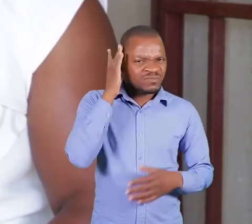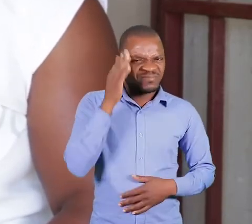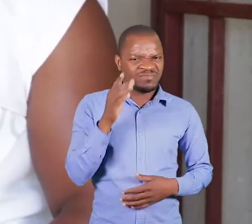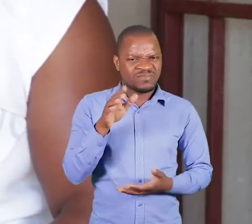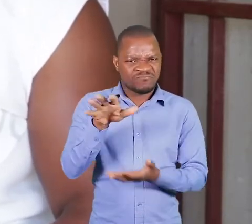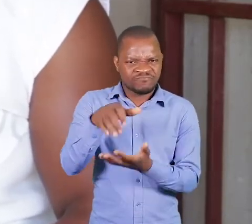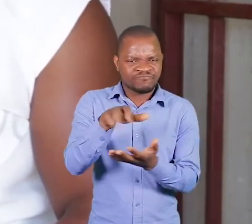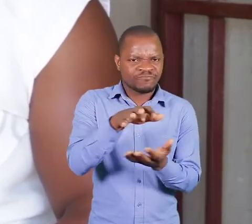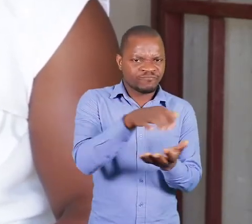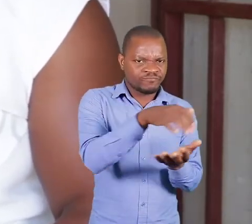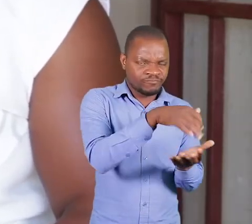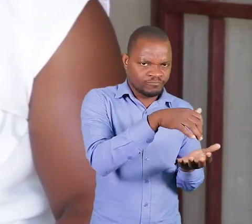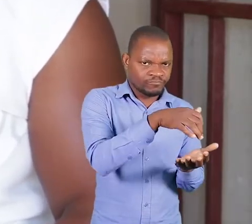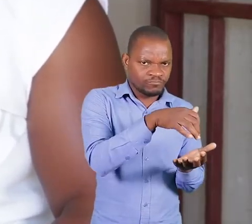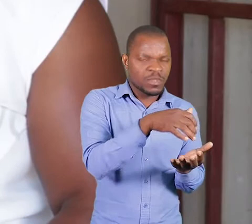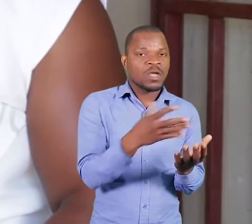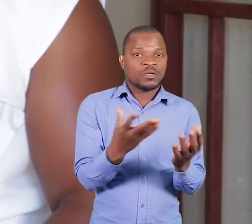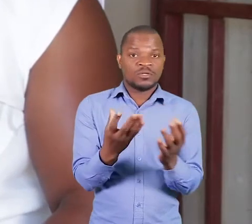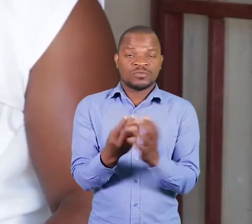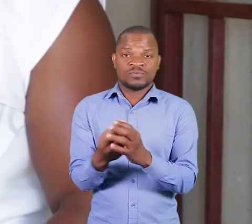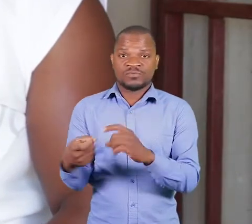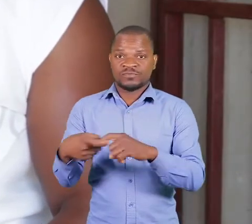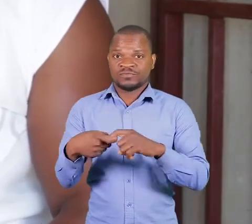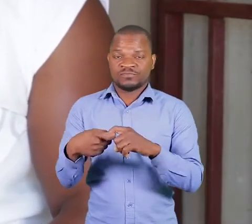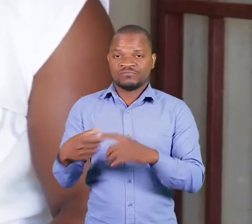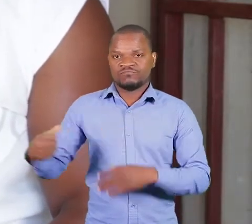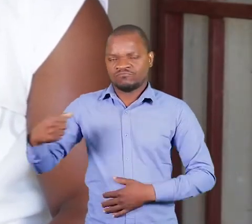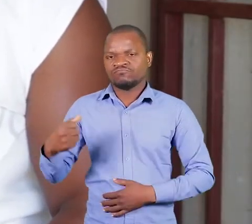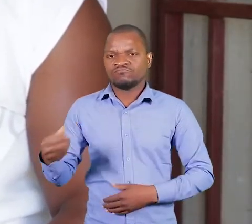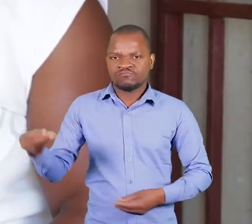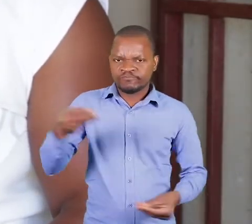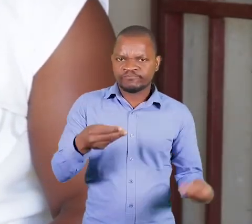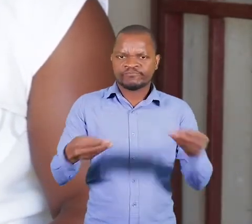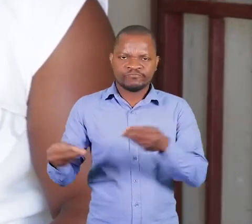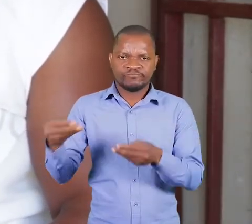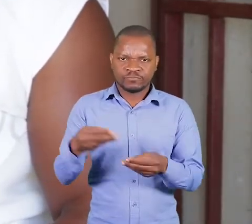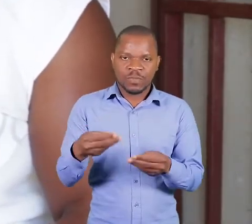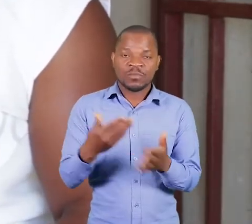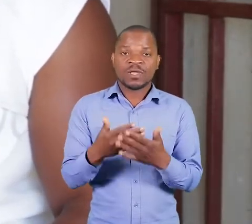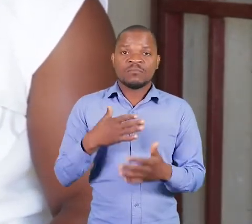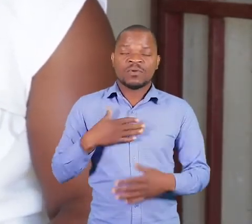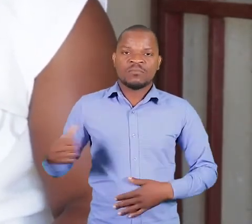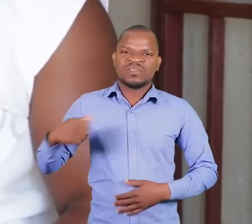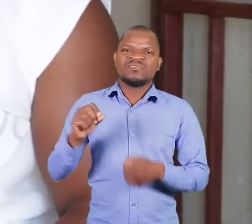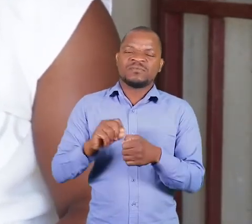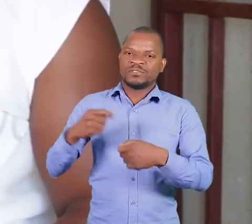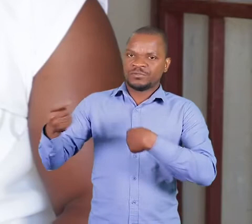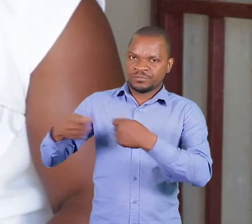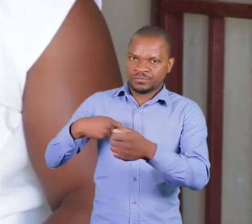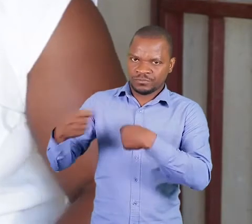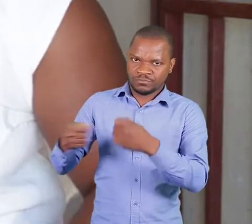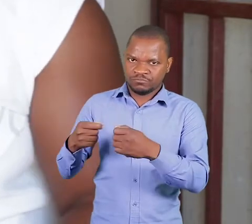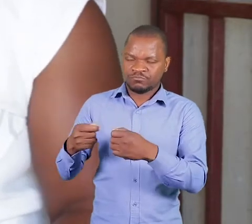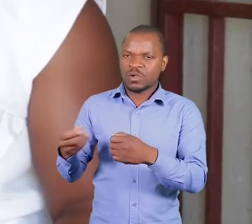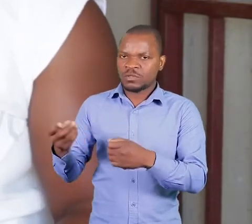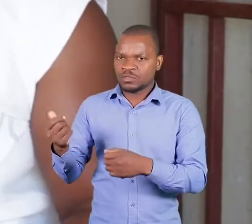vi que dava para juntar alguma coisa, junto com a minha família e com o meu marido, juntamos. Já que ele também faz conta